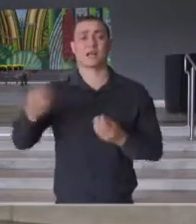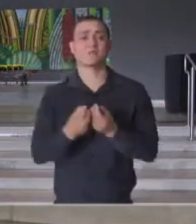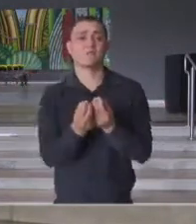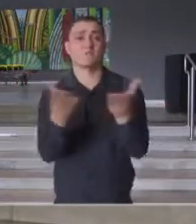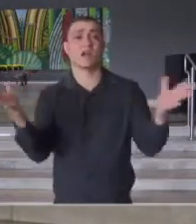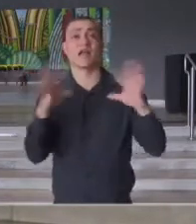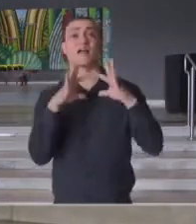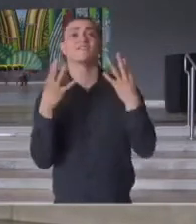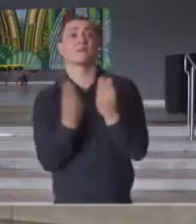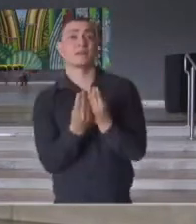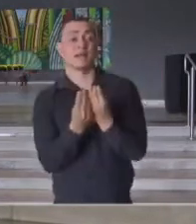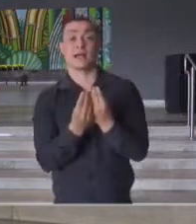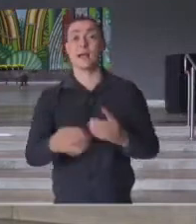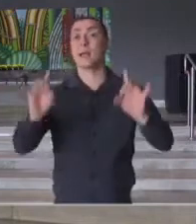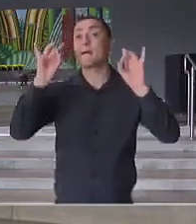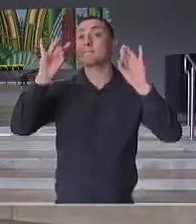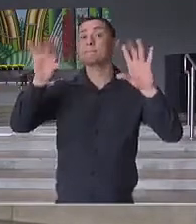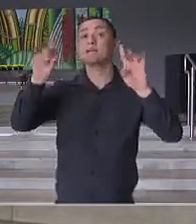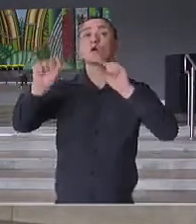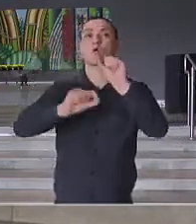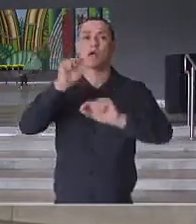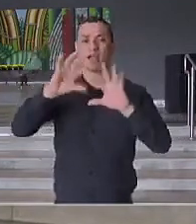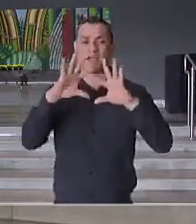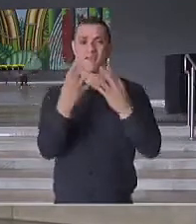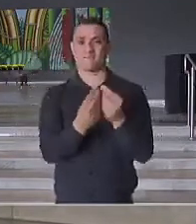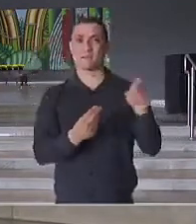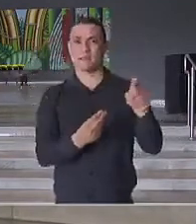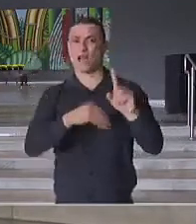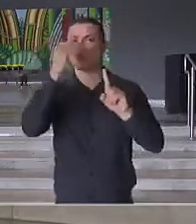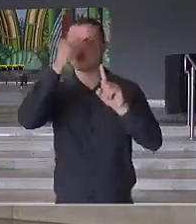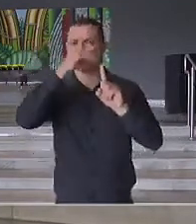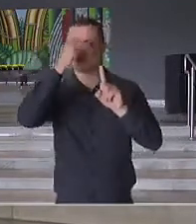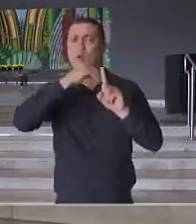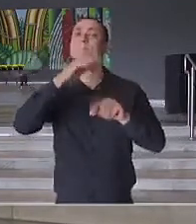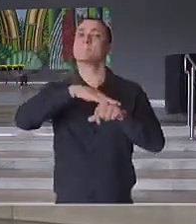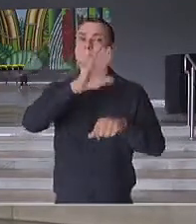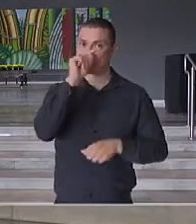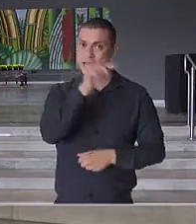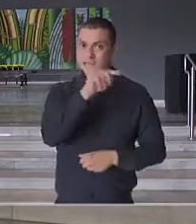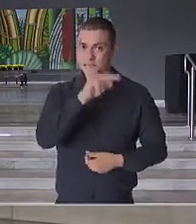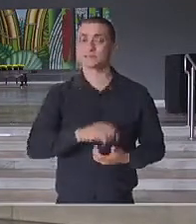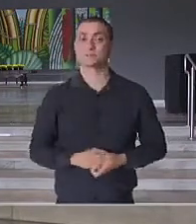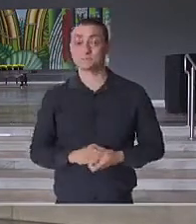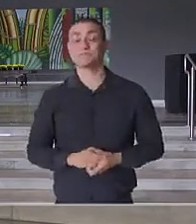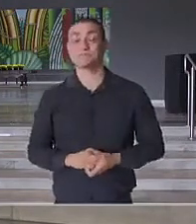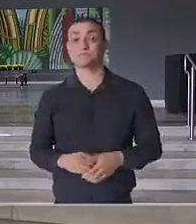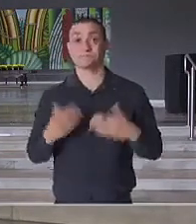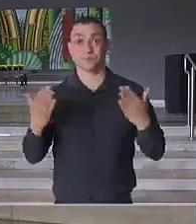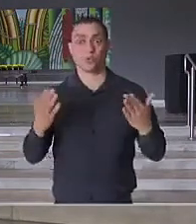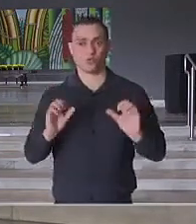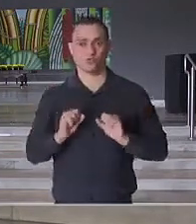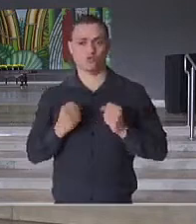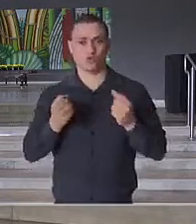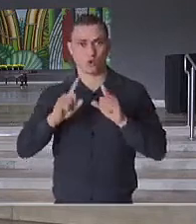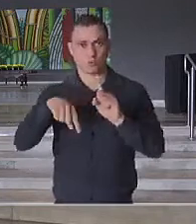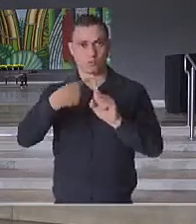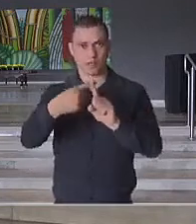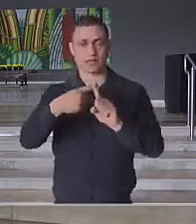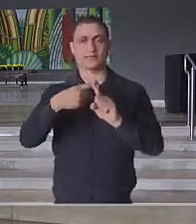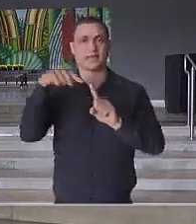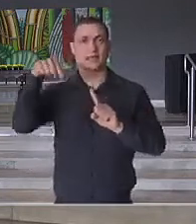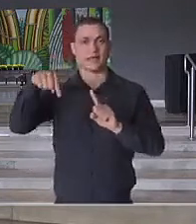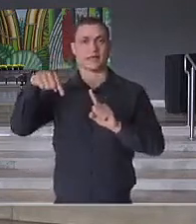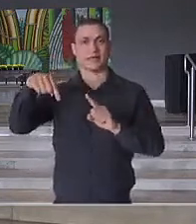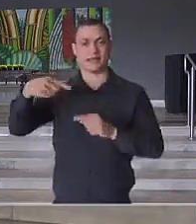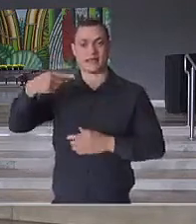famílias, especialmente para aquelas famílias mais vulneráveis. Então, nós vamos reforçar a formação durante esta